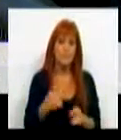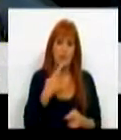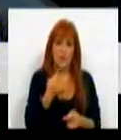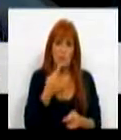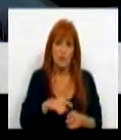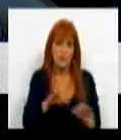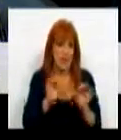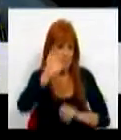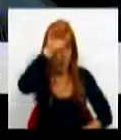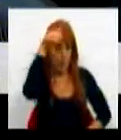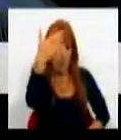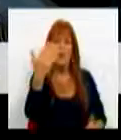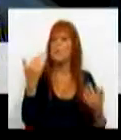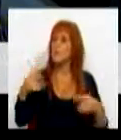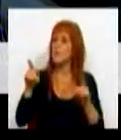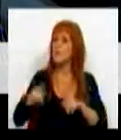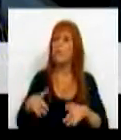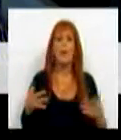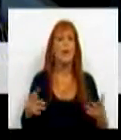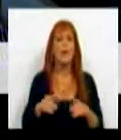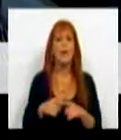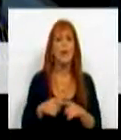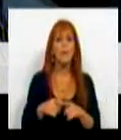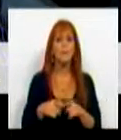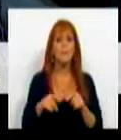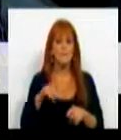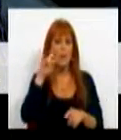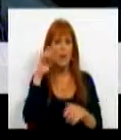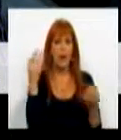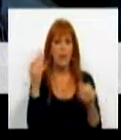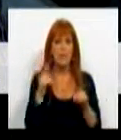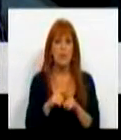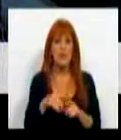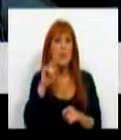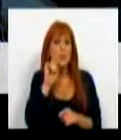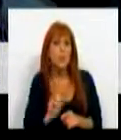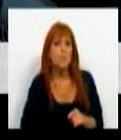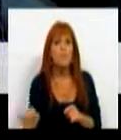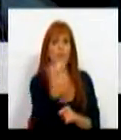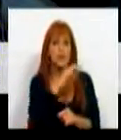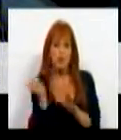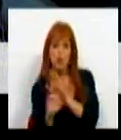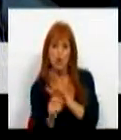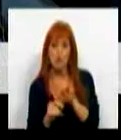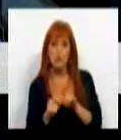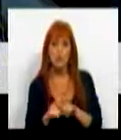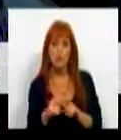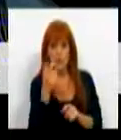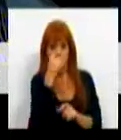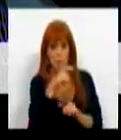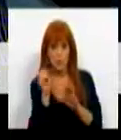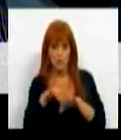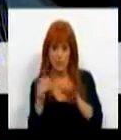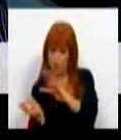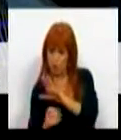reafirmou como uma prioridade, mas também que é garantida a segurança dos depósitos e aos